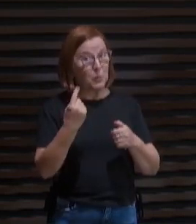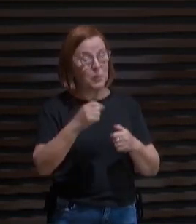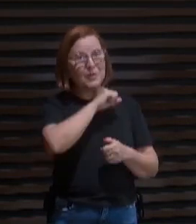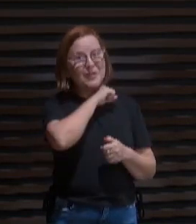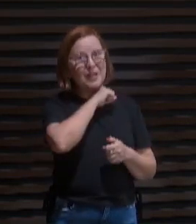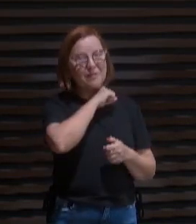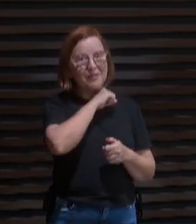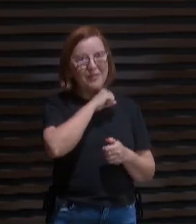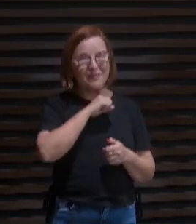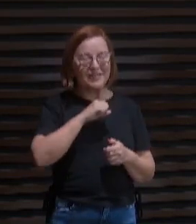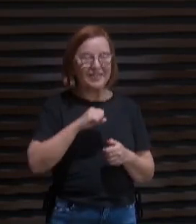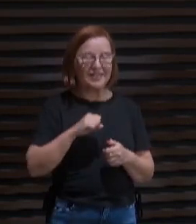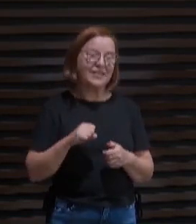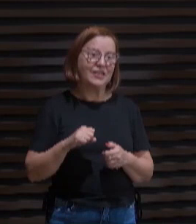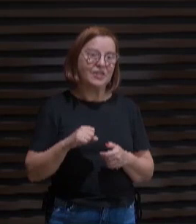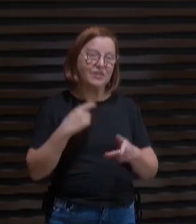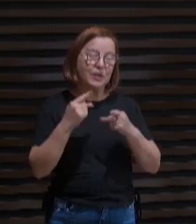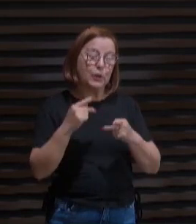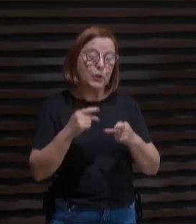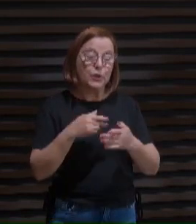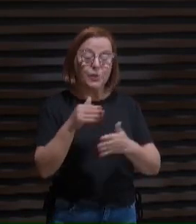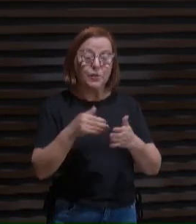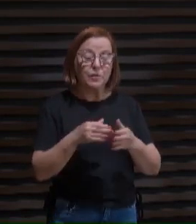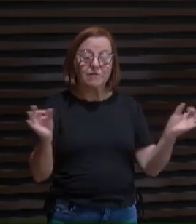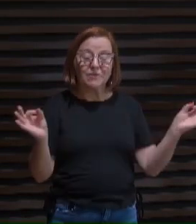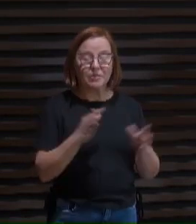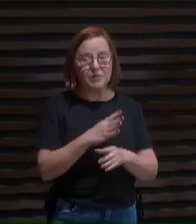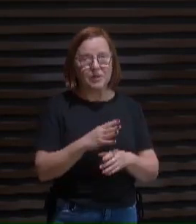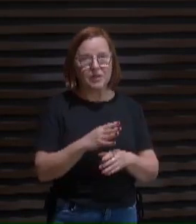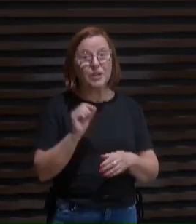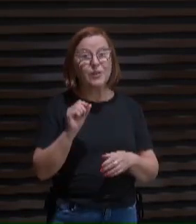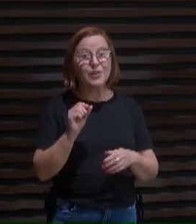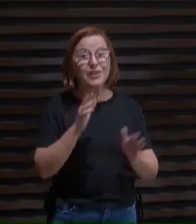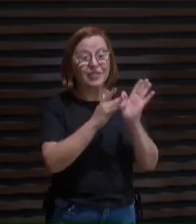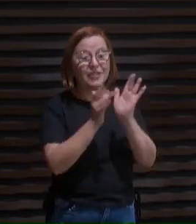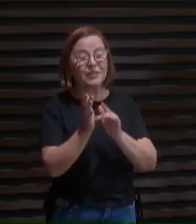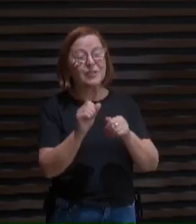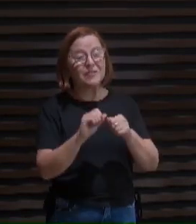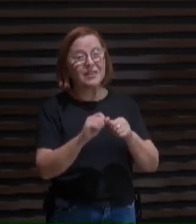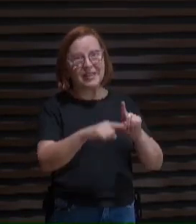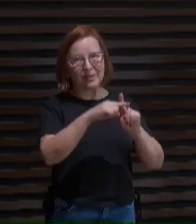está pronto, tudo está consumado. E o que ele fez naquela cruz? Ele atraiu